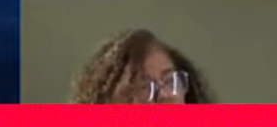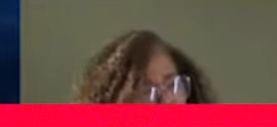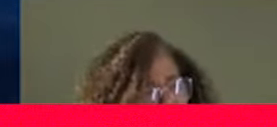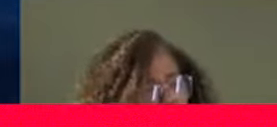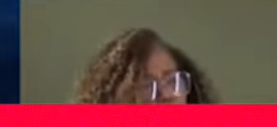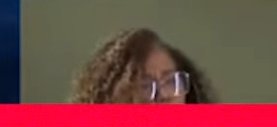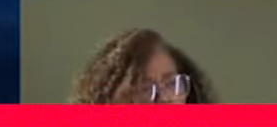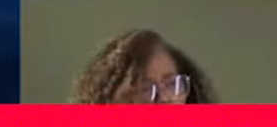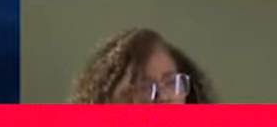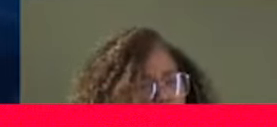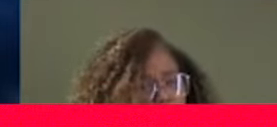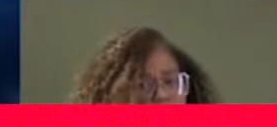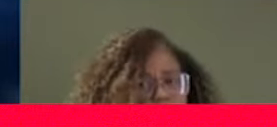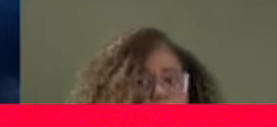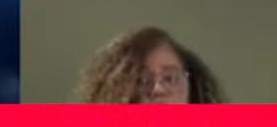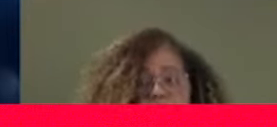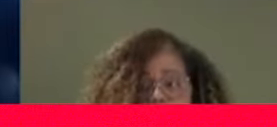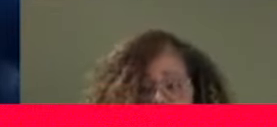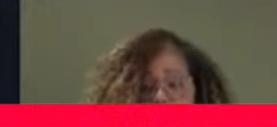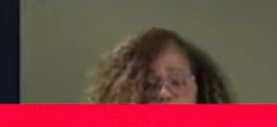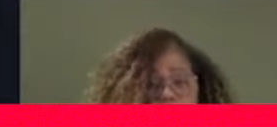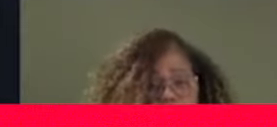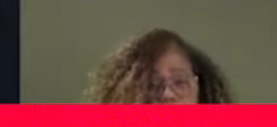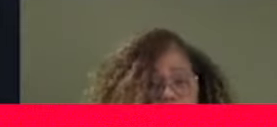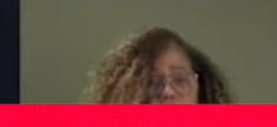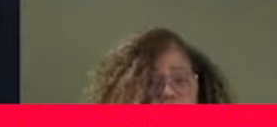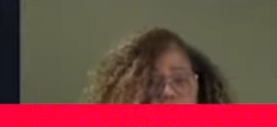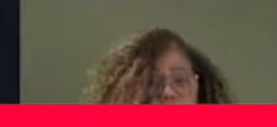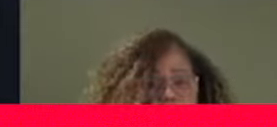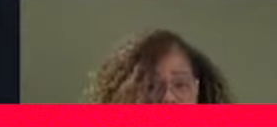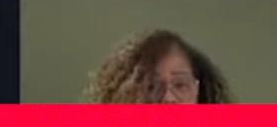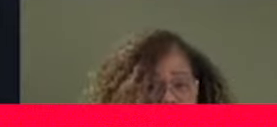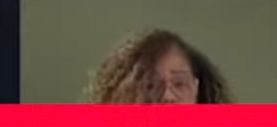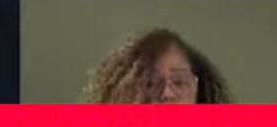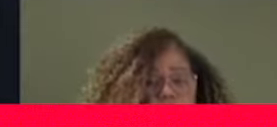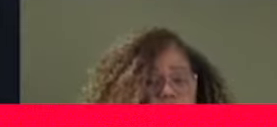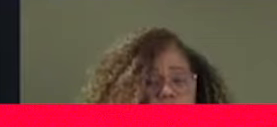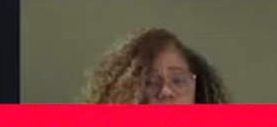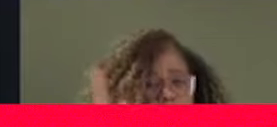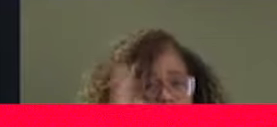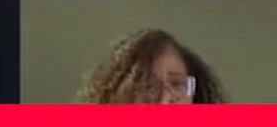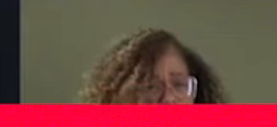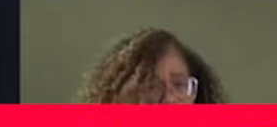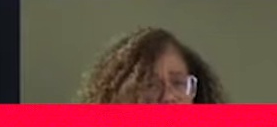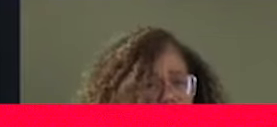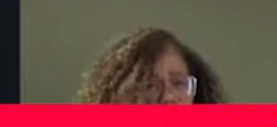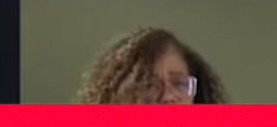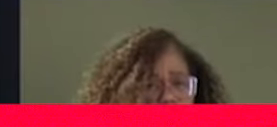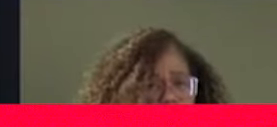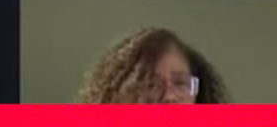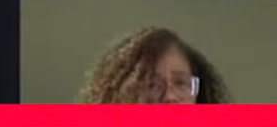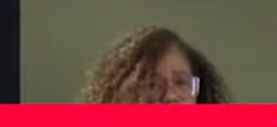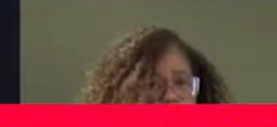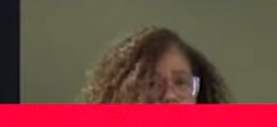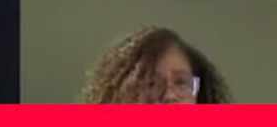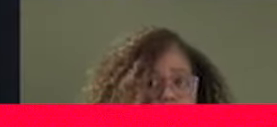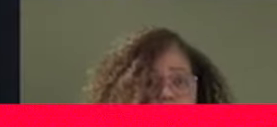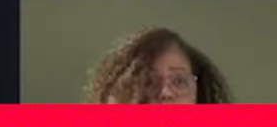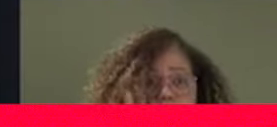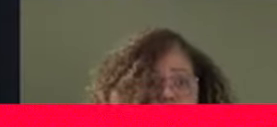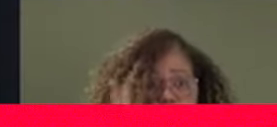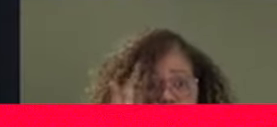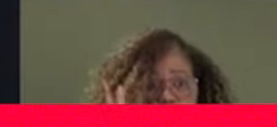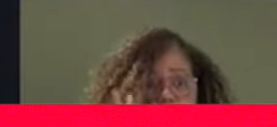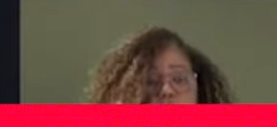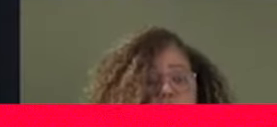Senador Espiridião me permita também Presidente me permita eh o Brasil Brasil foi chocado com essa história